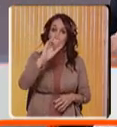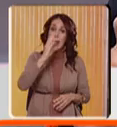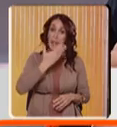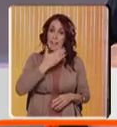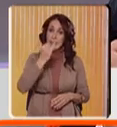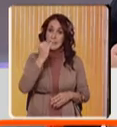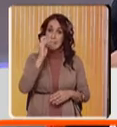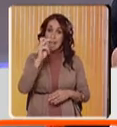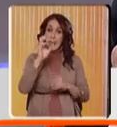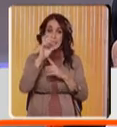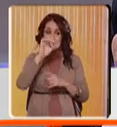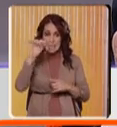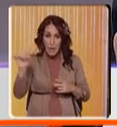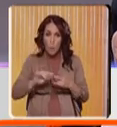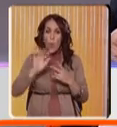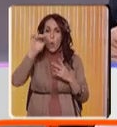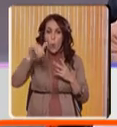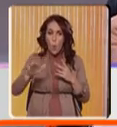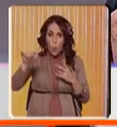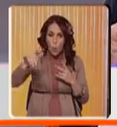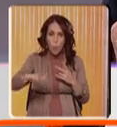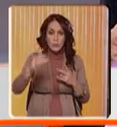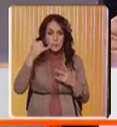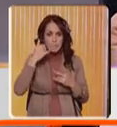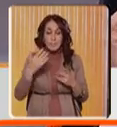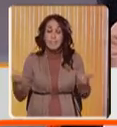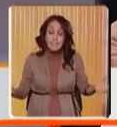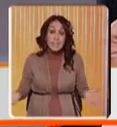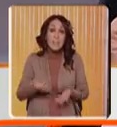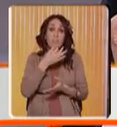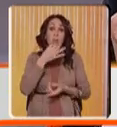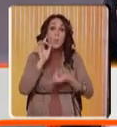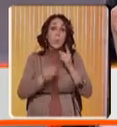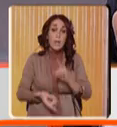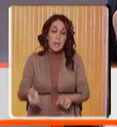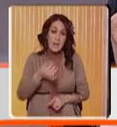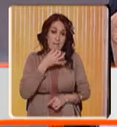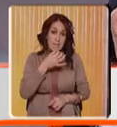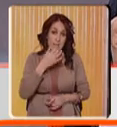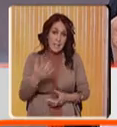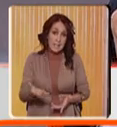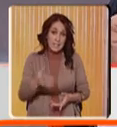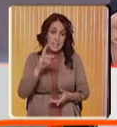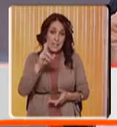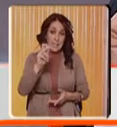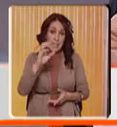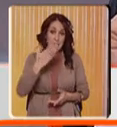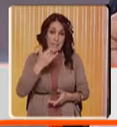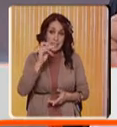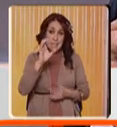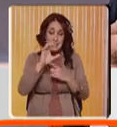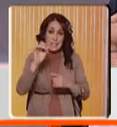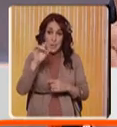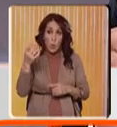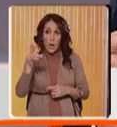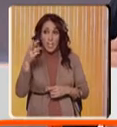falaram em ondas, falaram em montes de coisas. E é assim, de que é que estamos a falar? Não estamos a falar de radiações do género do raio-x, nem dos